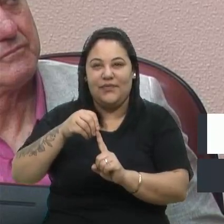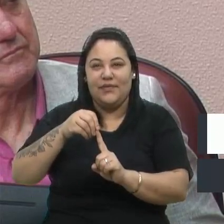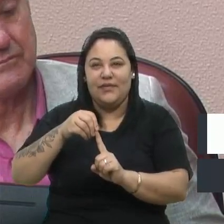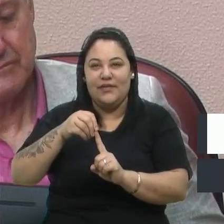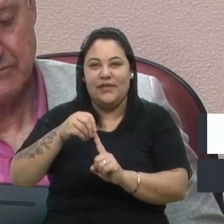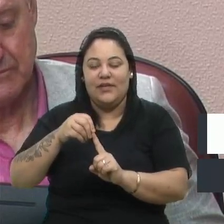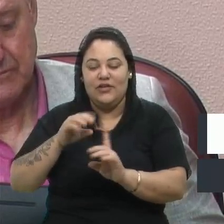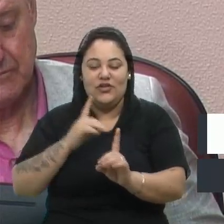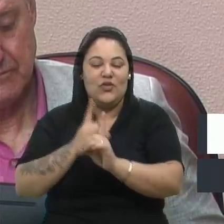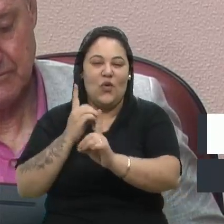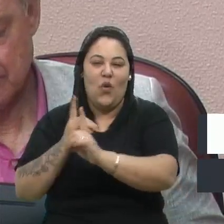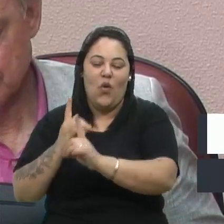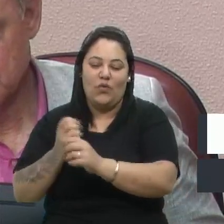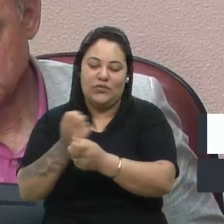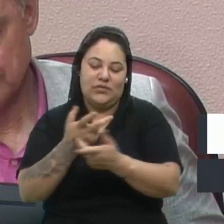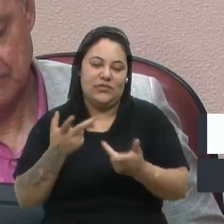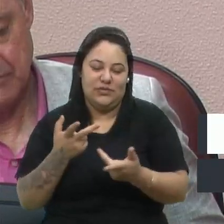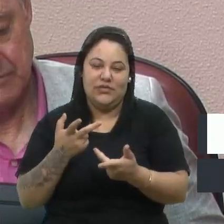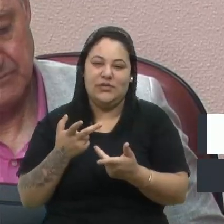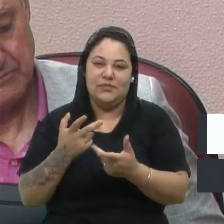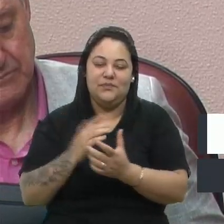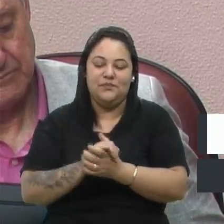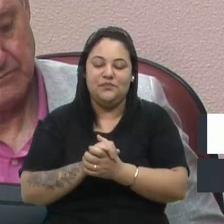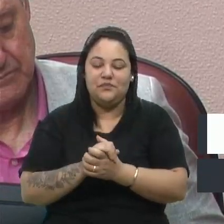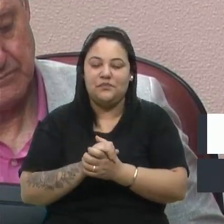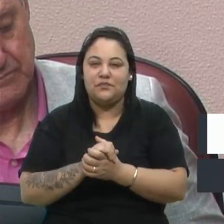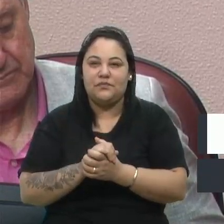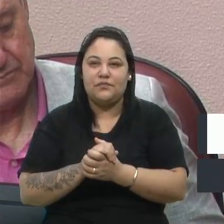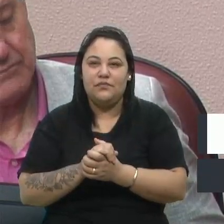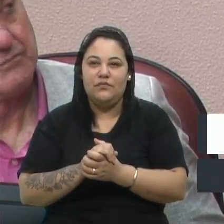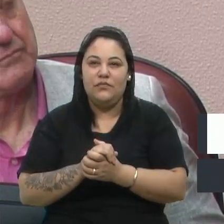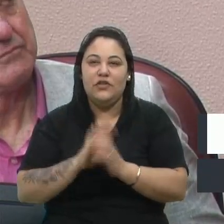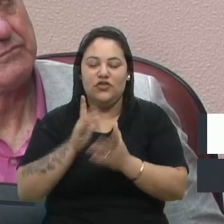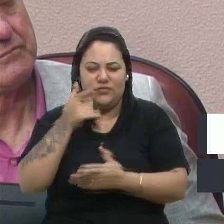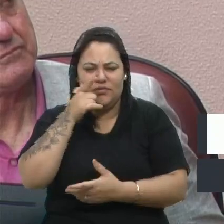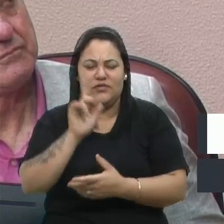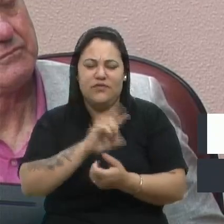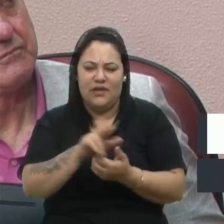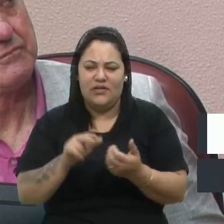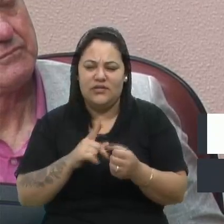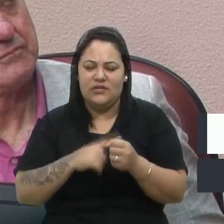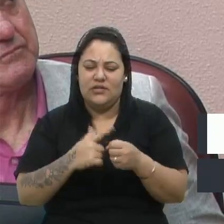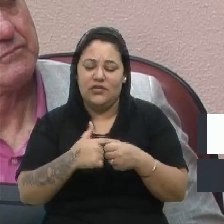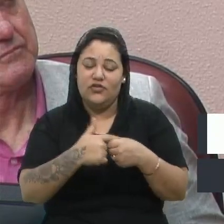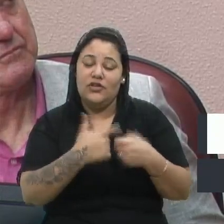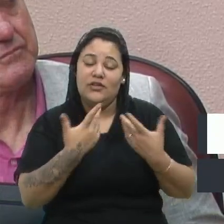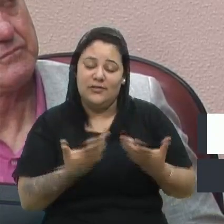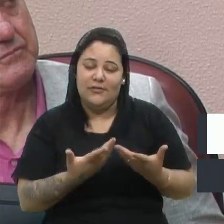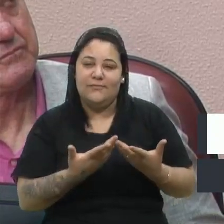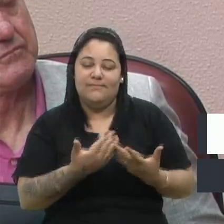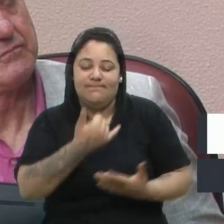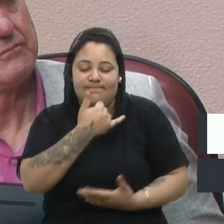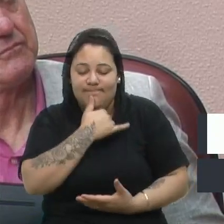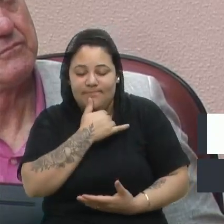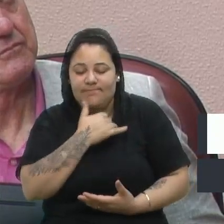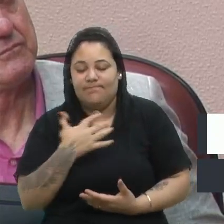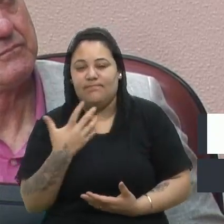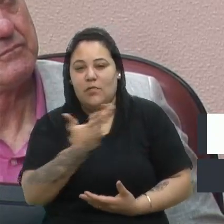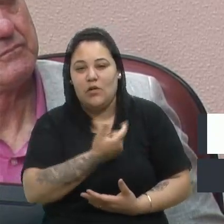vezes campeão amador aqui da cidade. Então, meu voto de pesar aqui, toda a